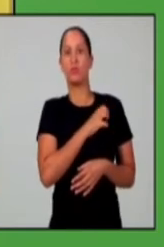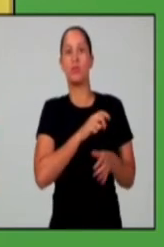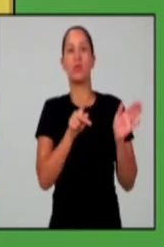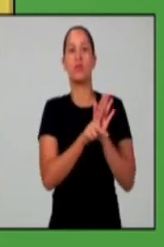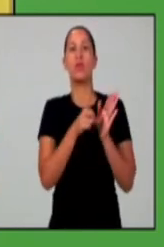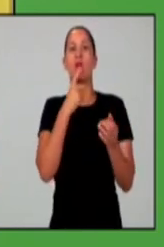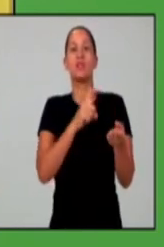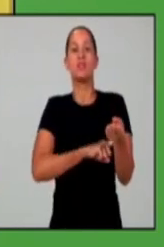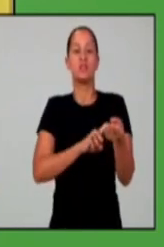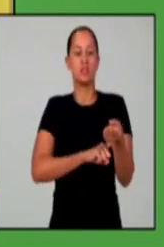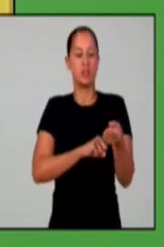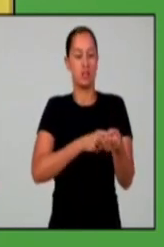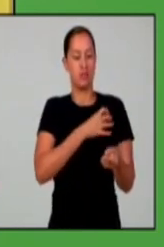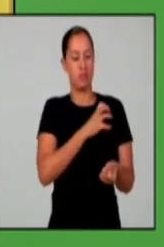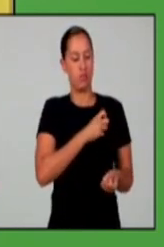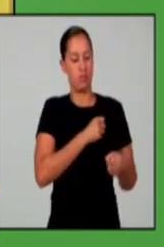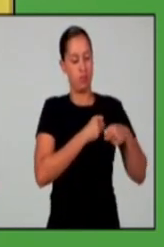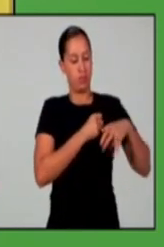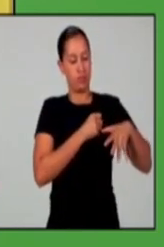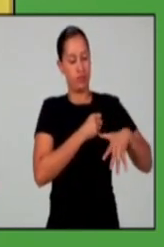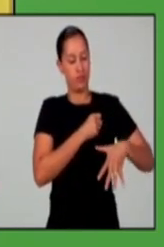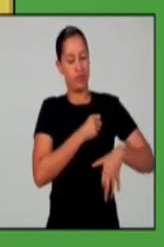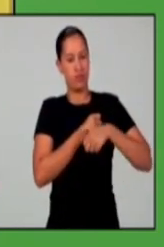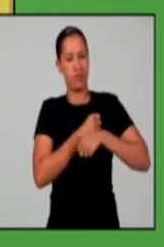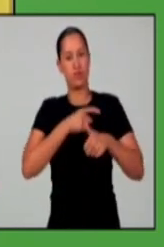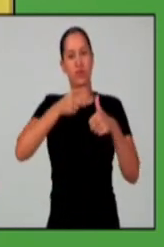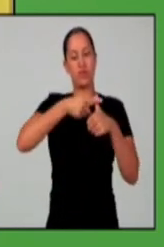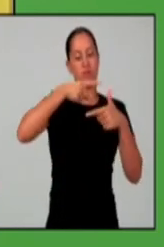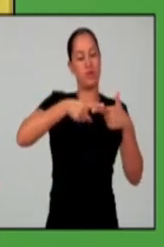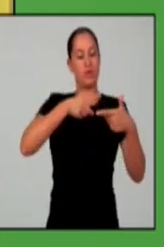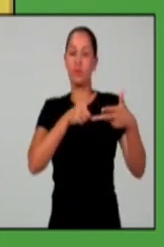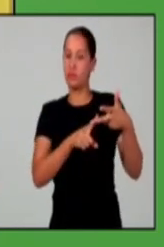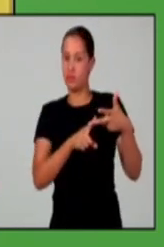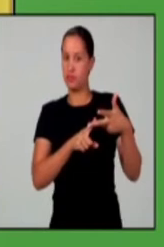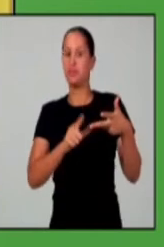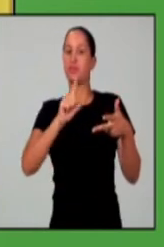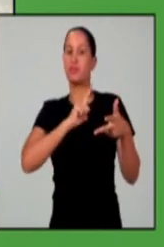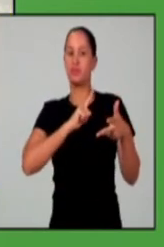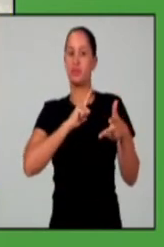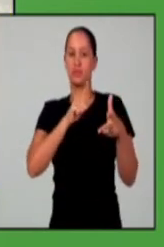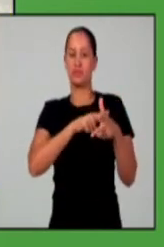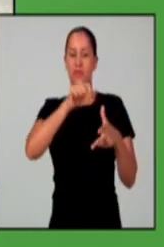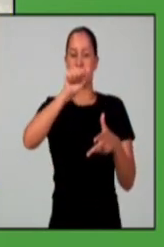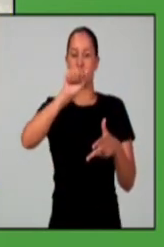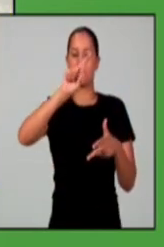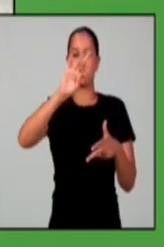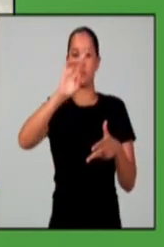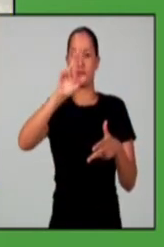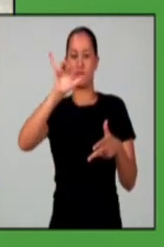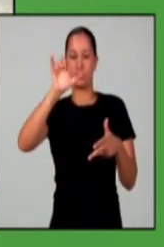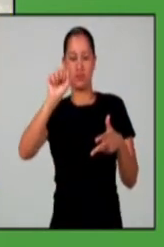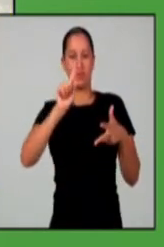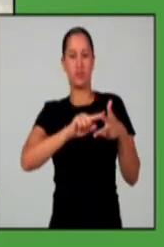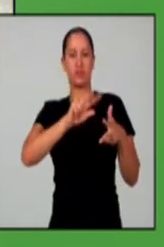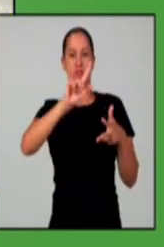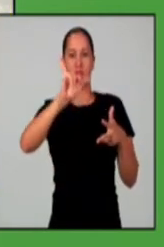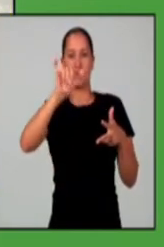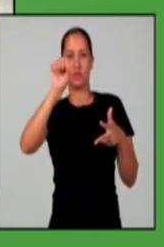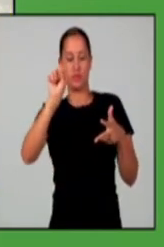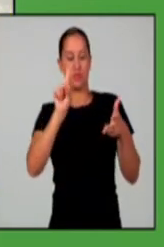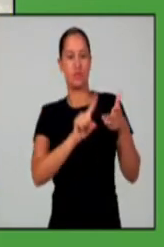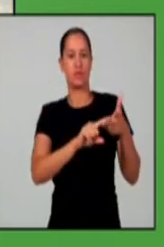circulação do sangue. O sistema circulatório também é formado por 3 tipos de vasos sanguíneos: as artérias, as veias e